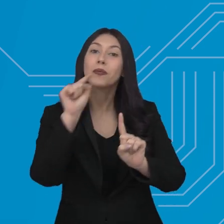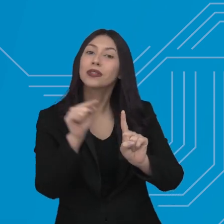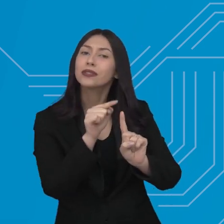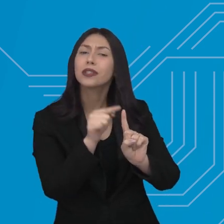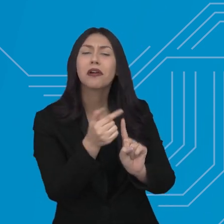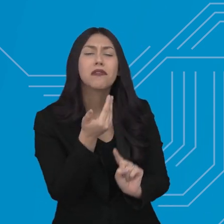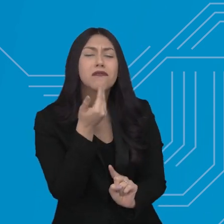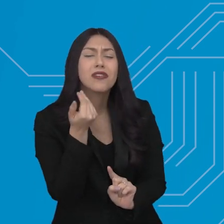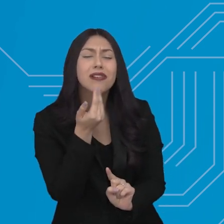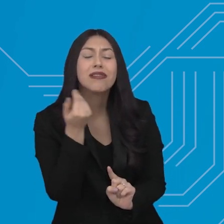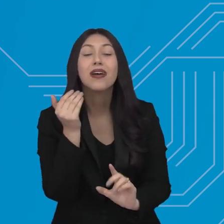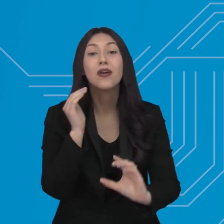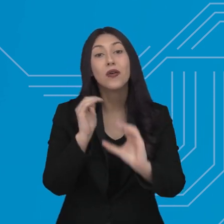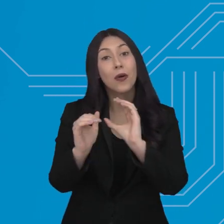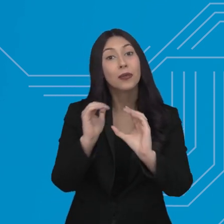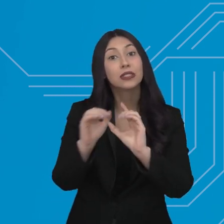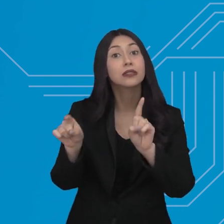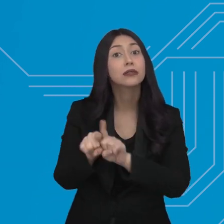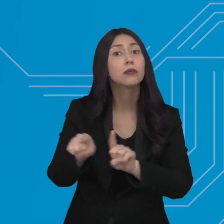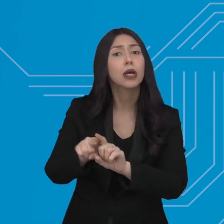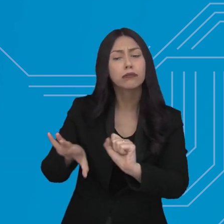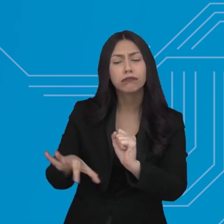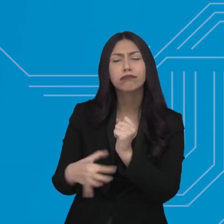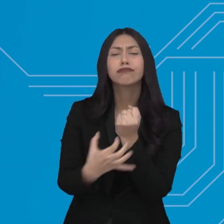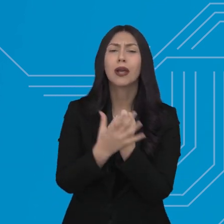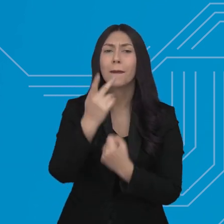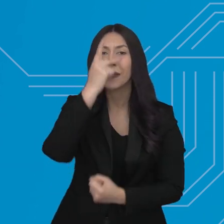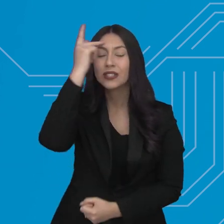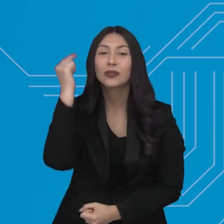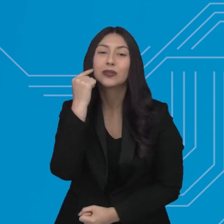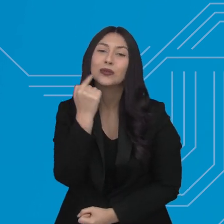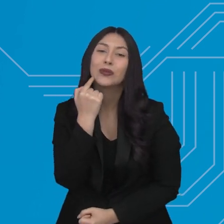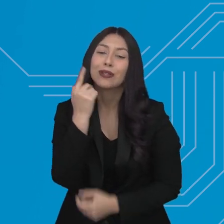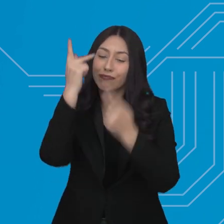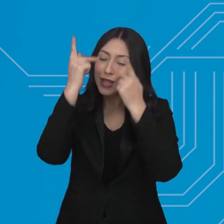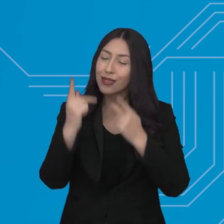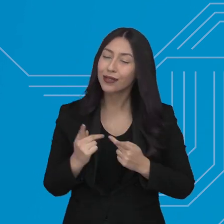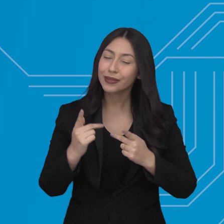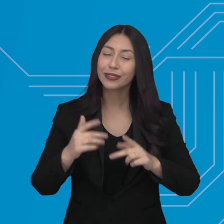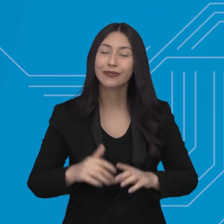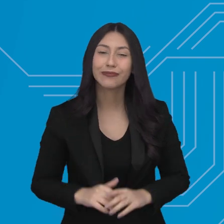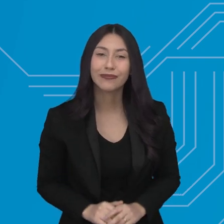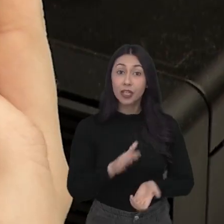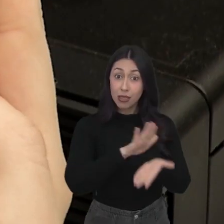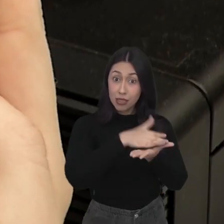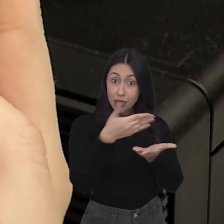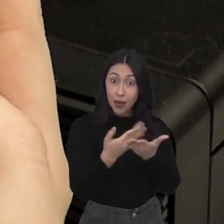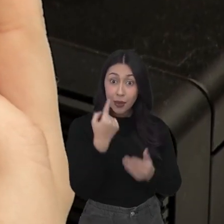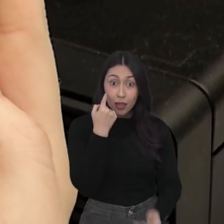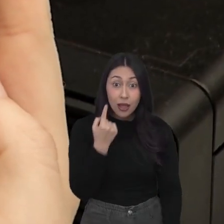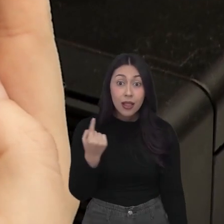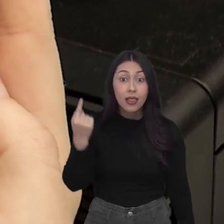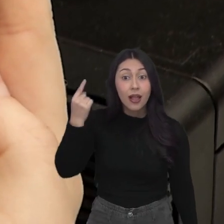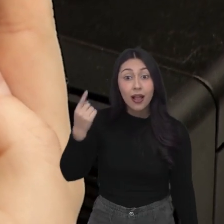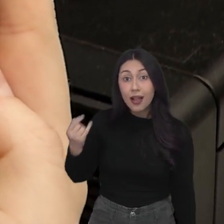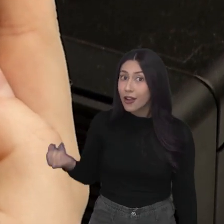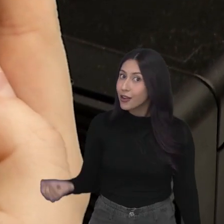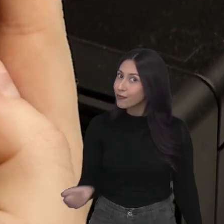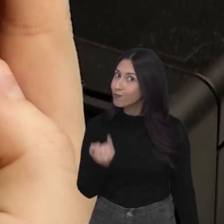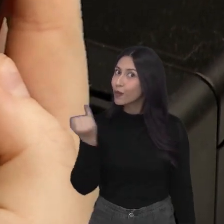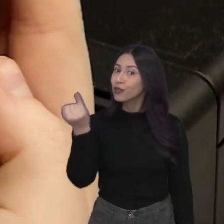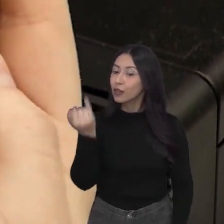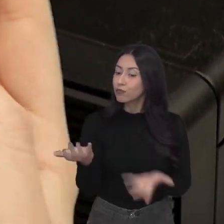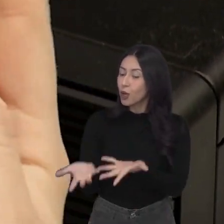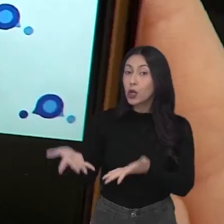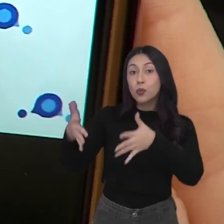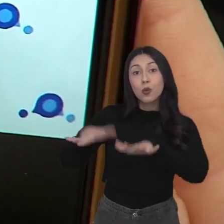Tempo. O objetivo é facilitar a comunicação e garantir autonomia a pessoas surdas. Essa intérprete de Libras na